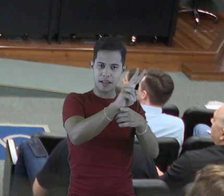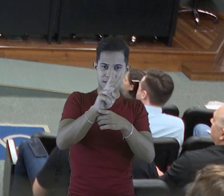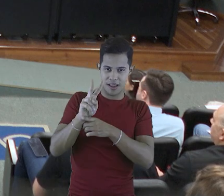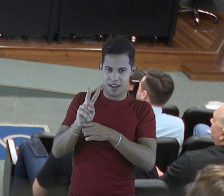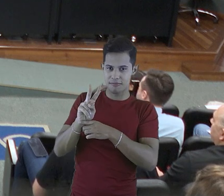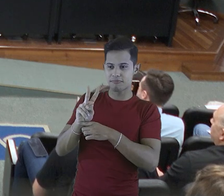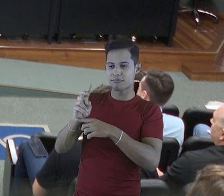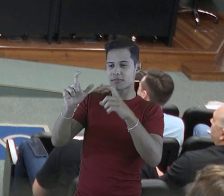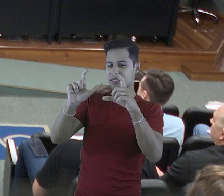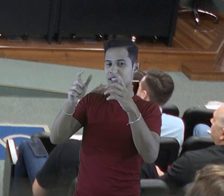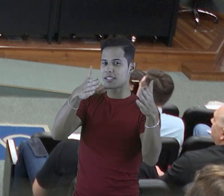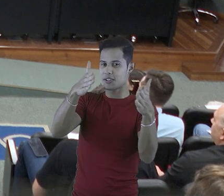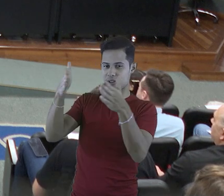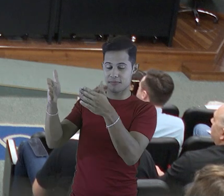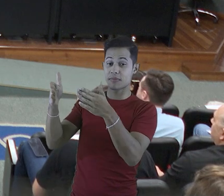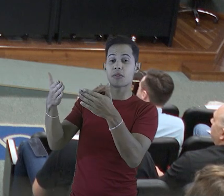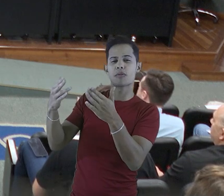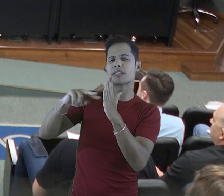e assistindo filme.